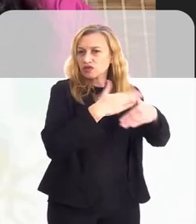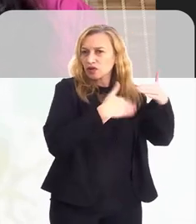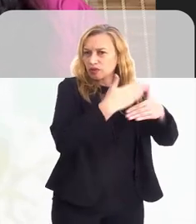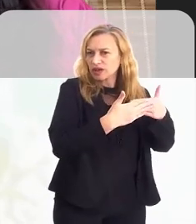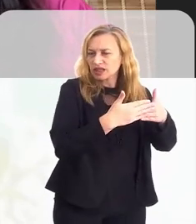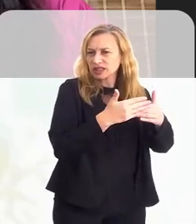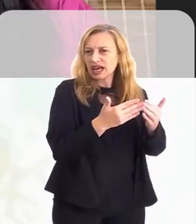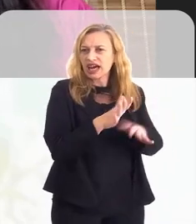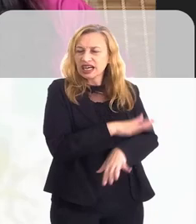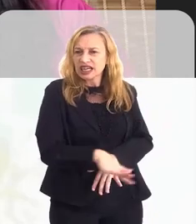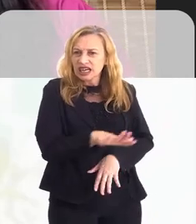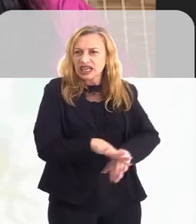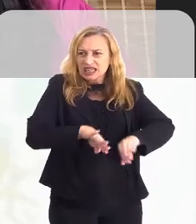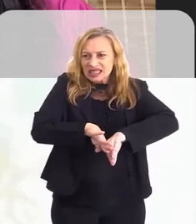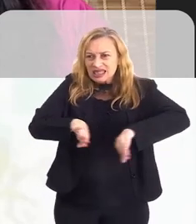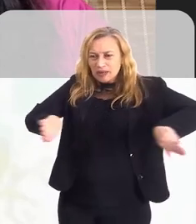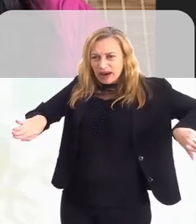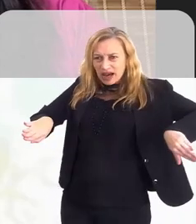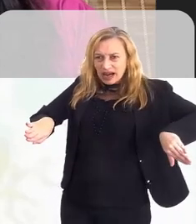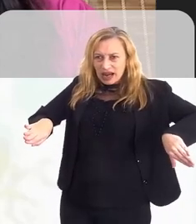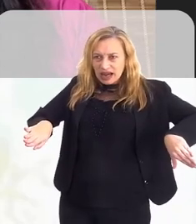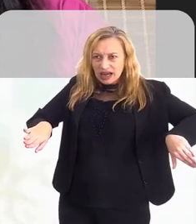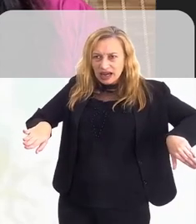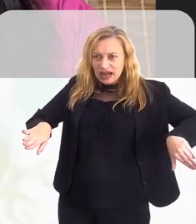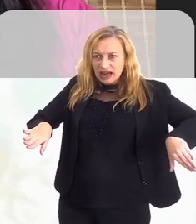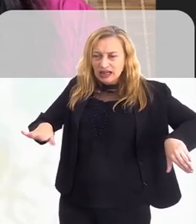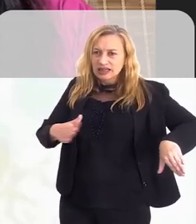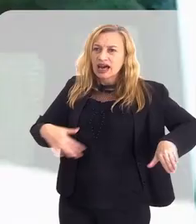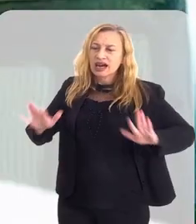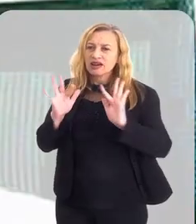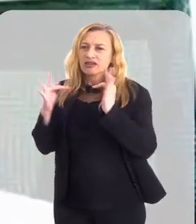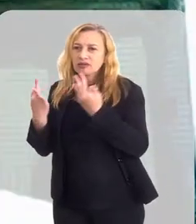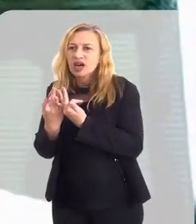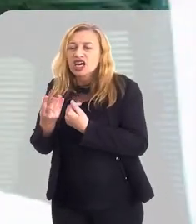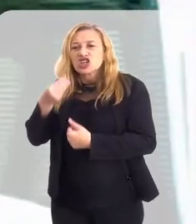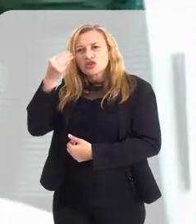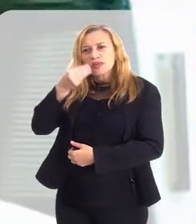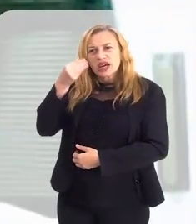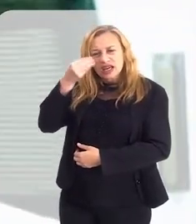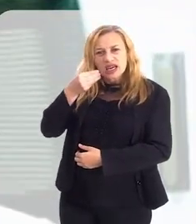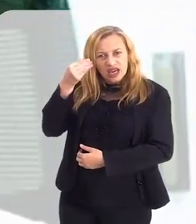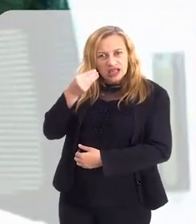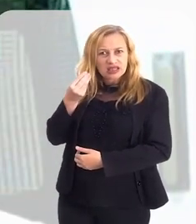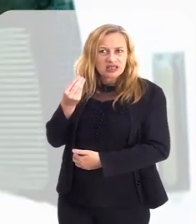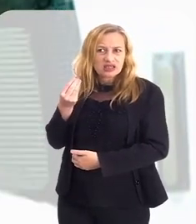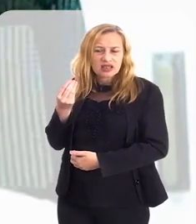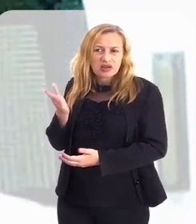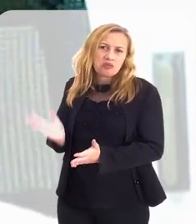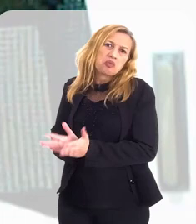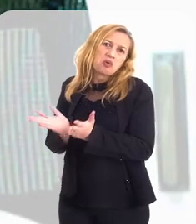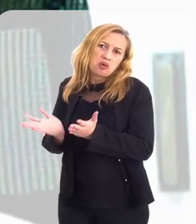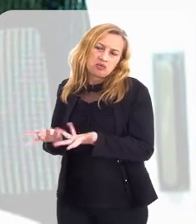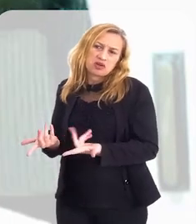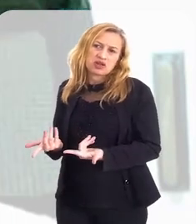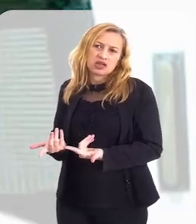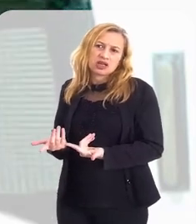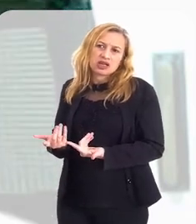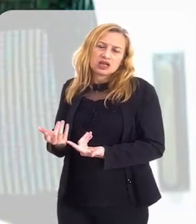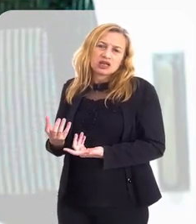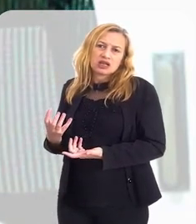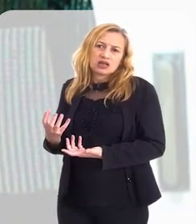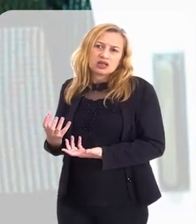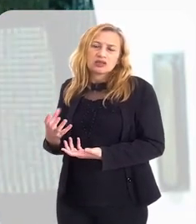da criança, e separá-la num ambiente familiar empobrece suas experiências de convívio e empobrece,